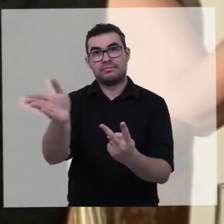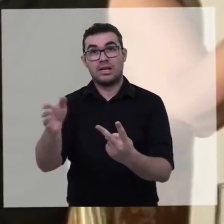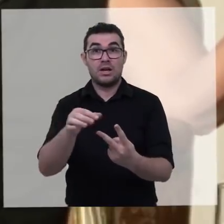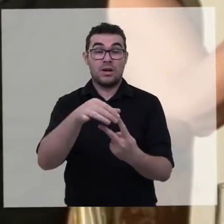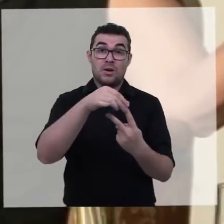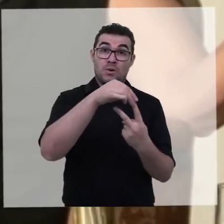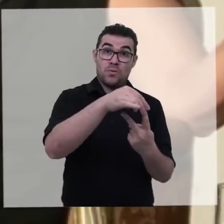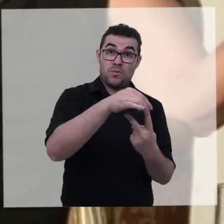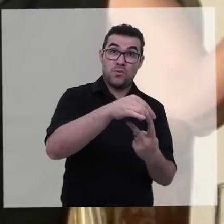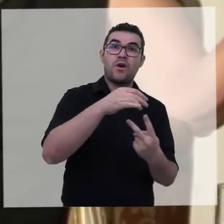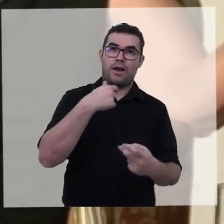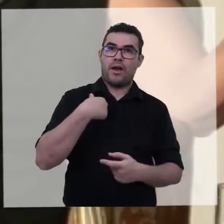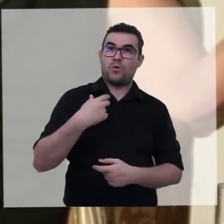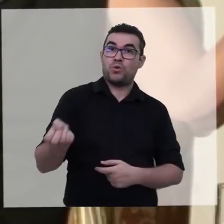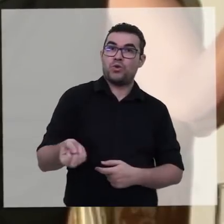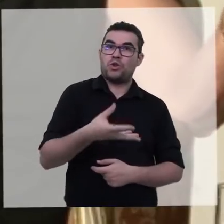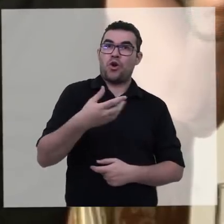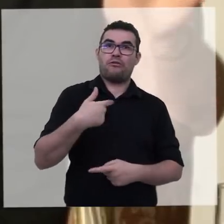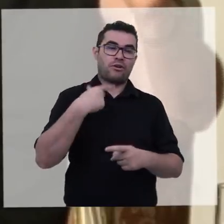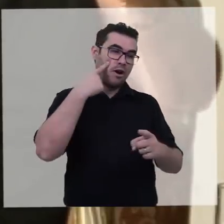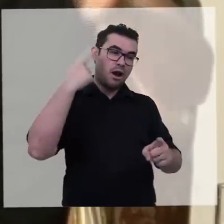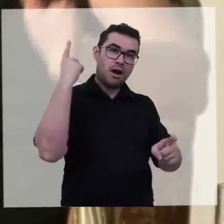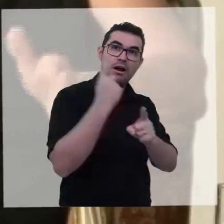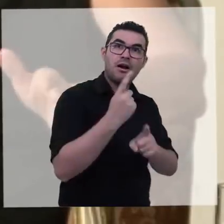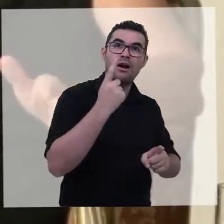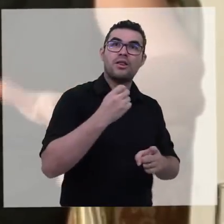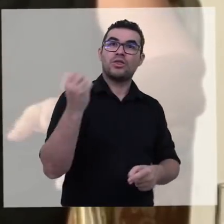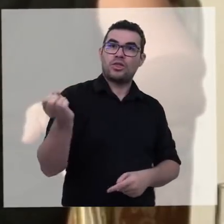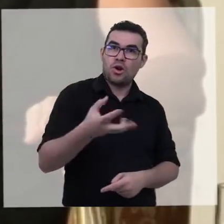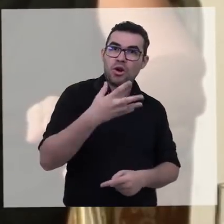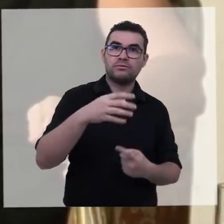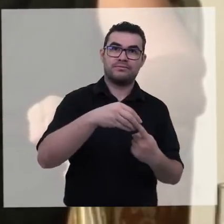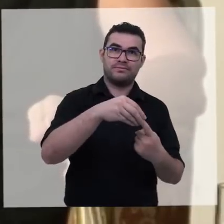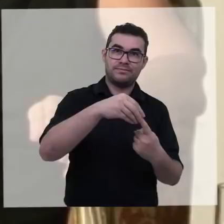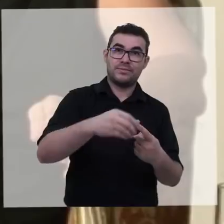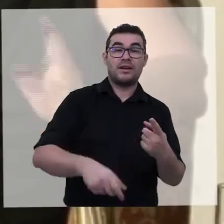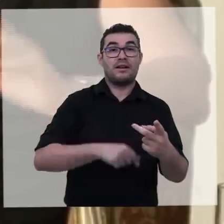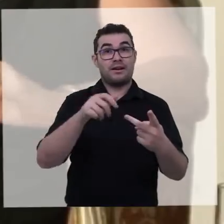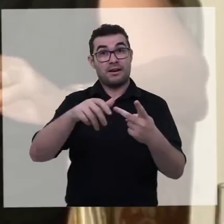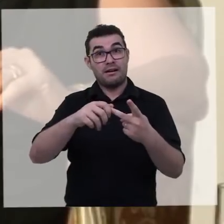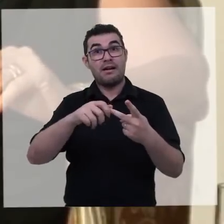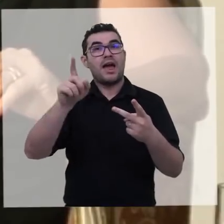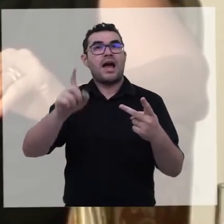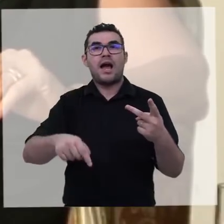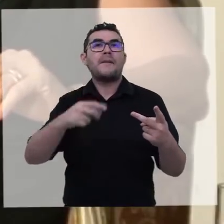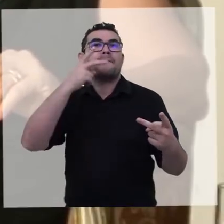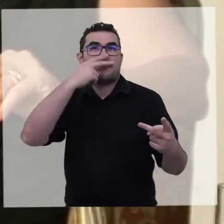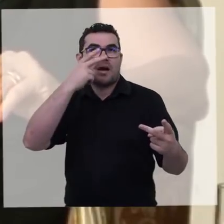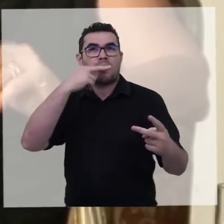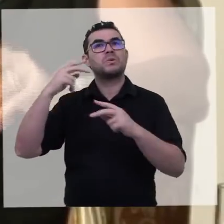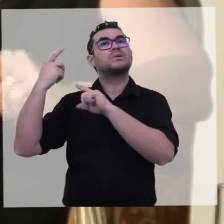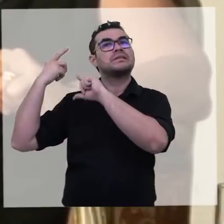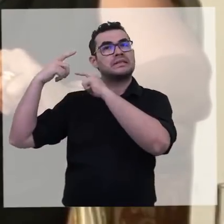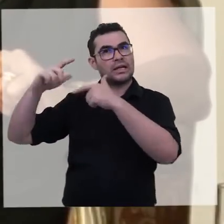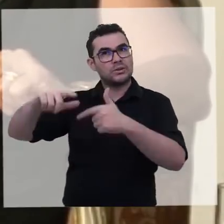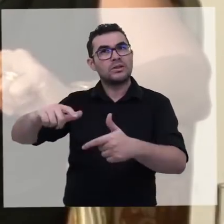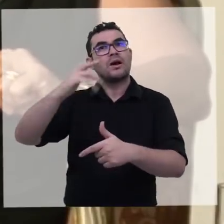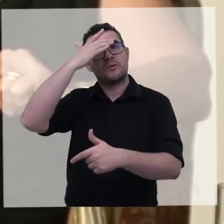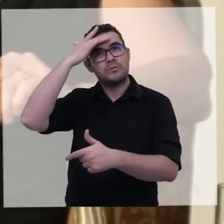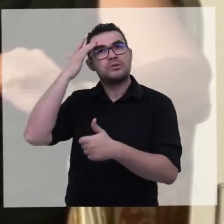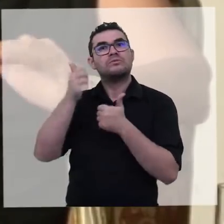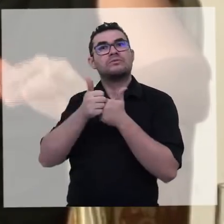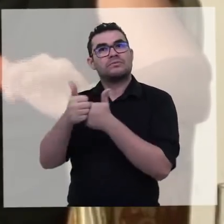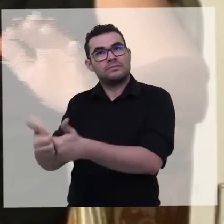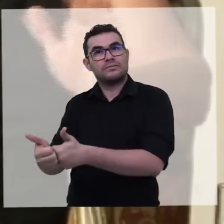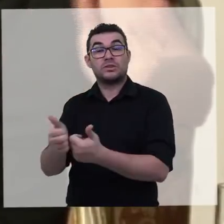outra que permanece conservadora, né? A linha conservadora. E depois uma professora veio falar comigo, uma professora de